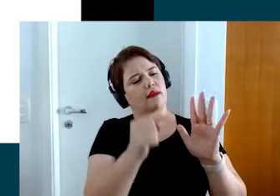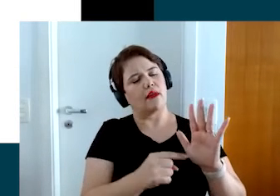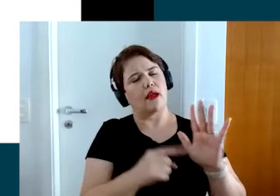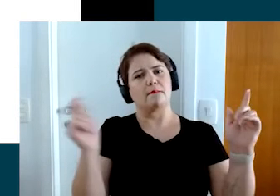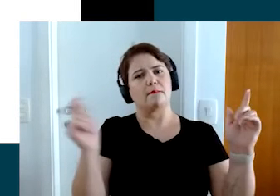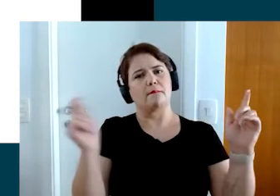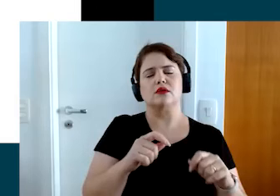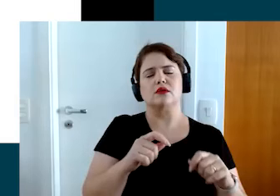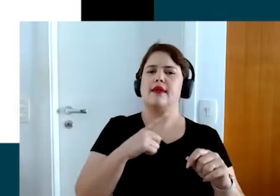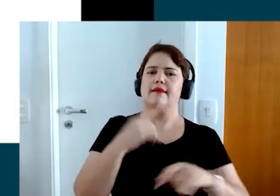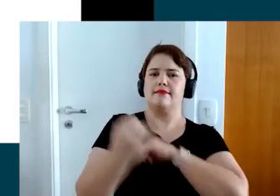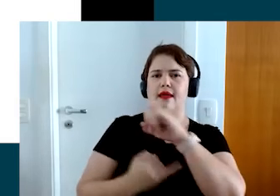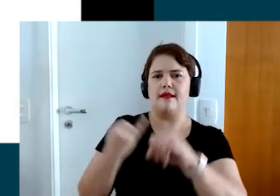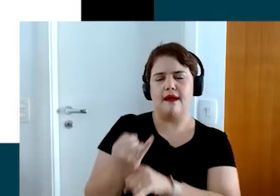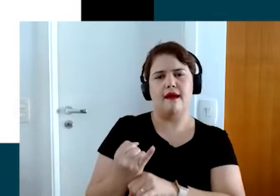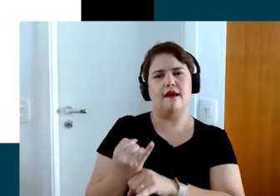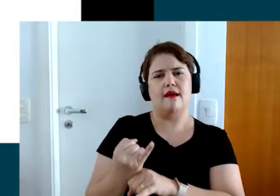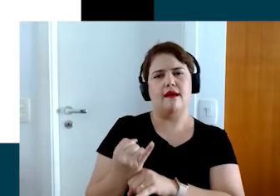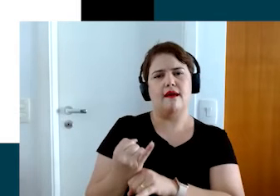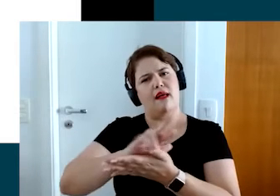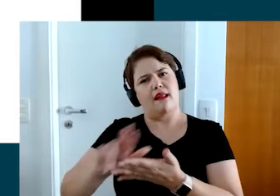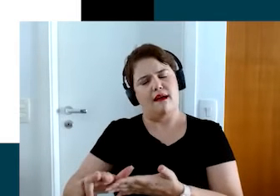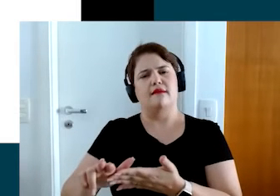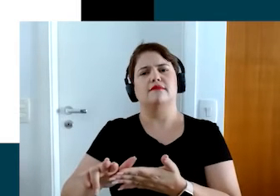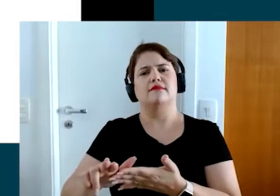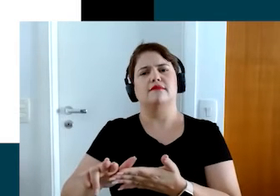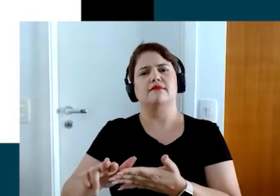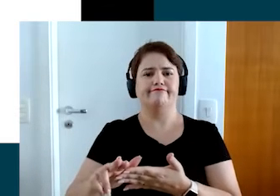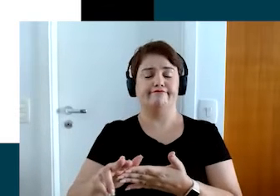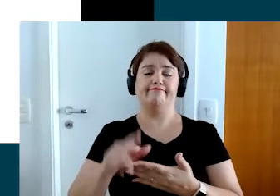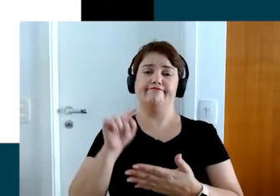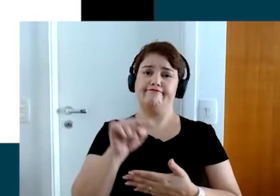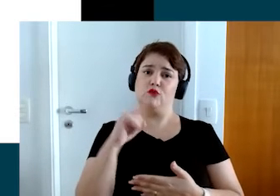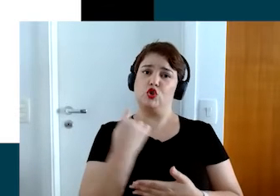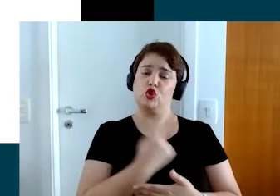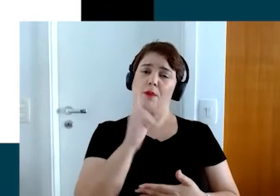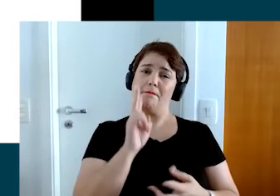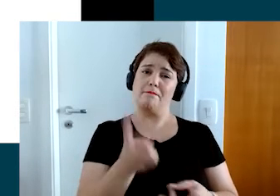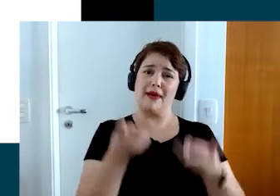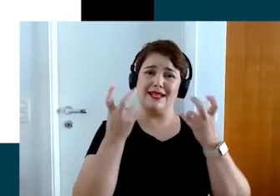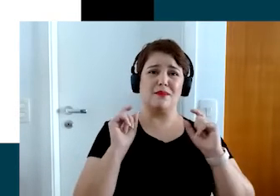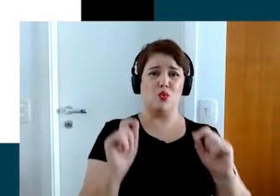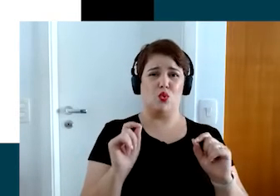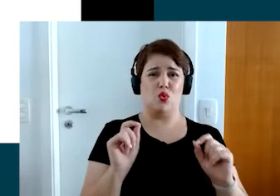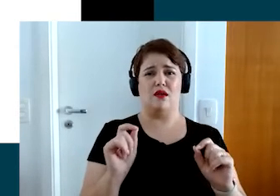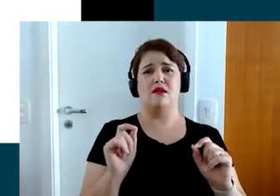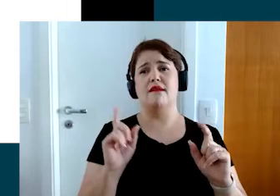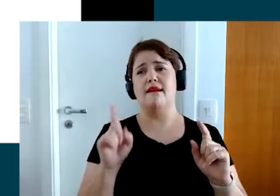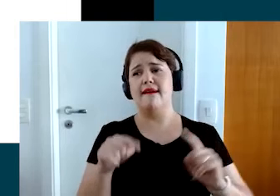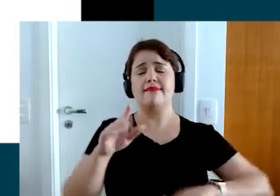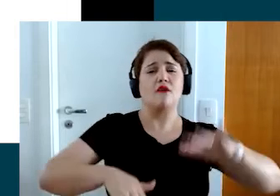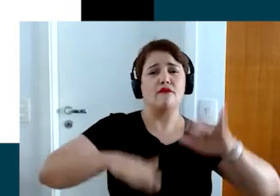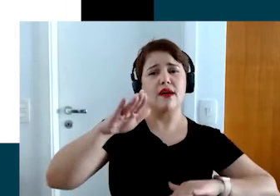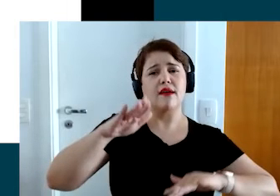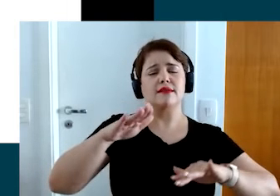através da internet ou que nos chegam, né? E aí a gente percebe que talvez montar uma